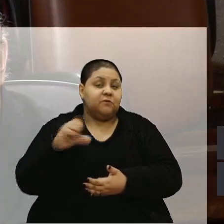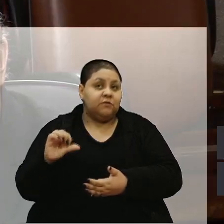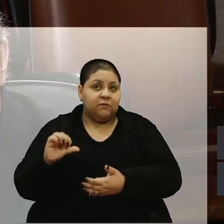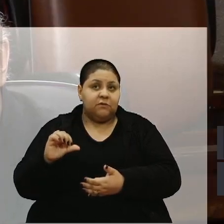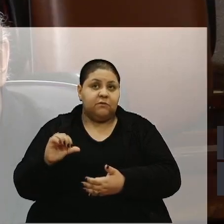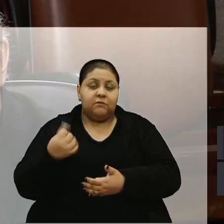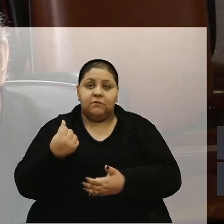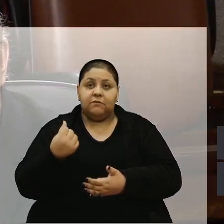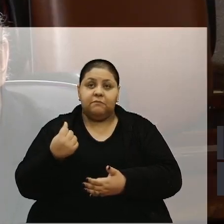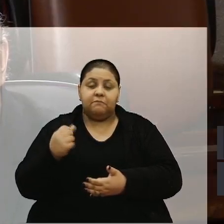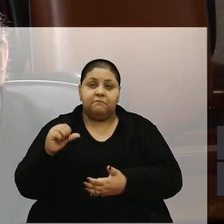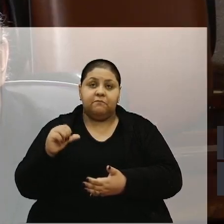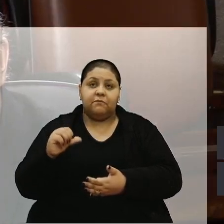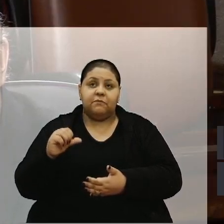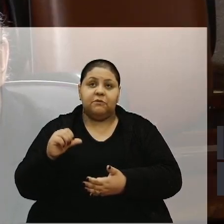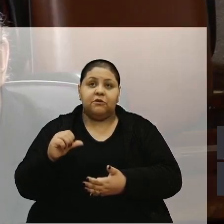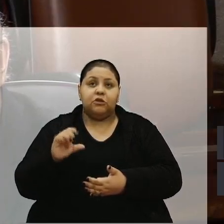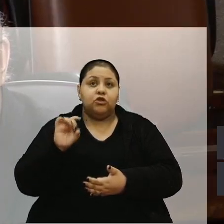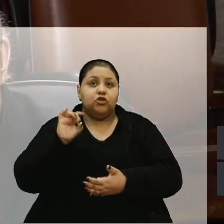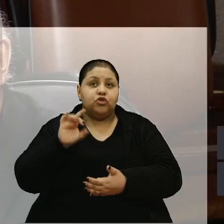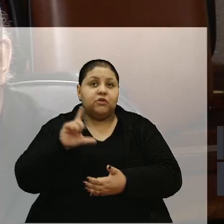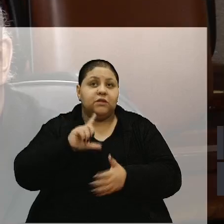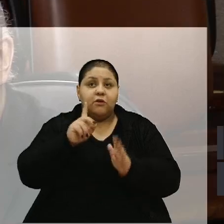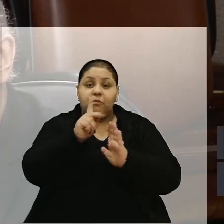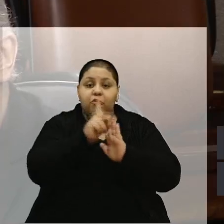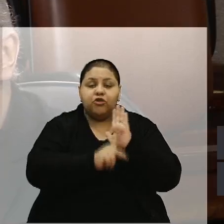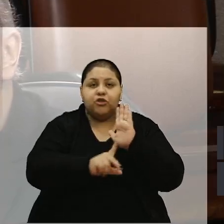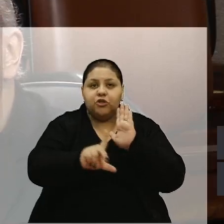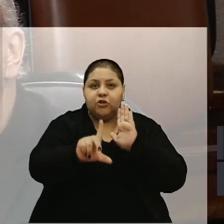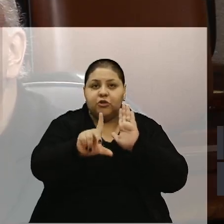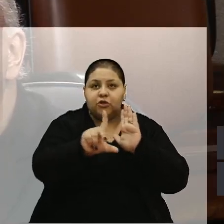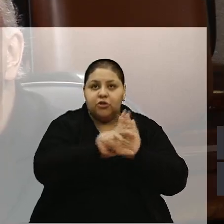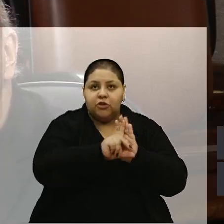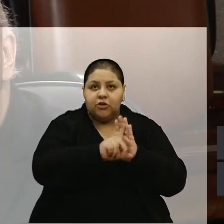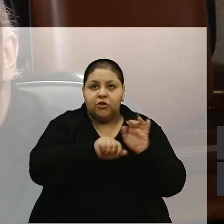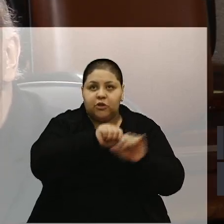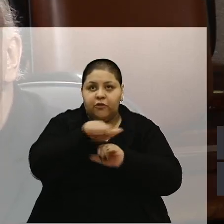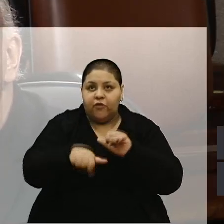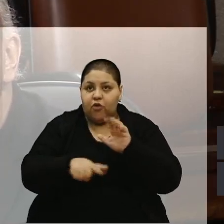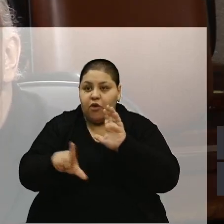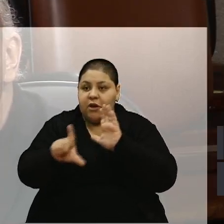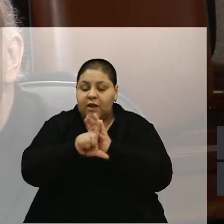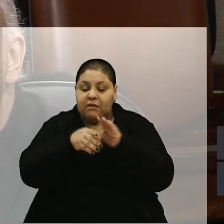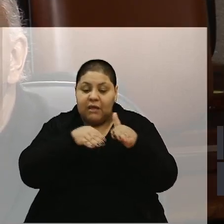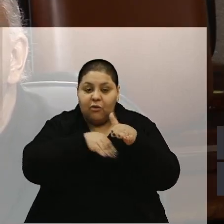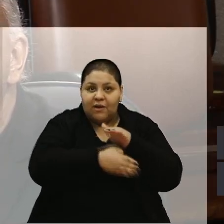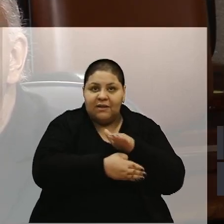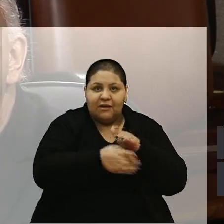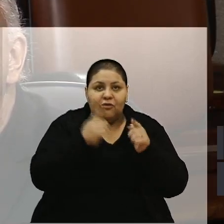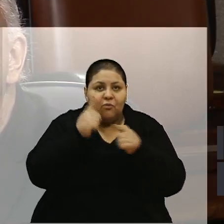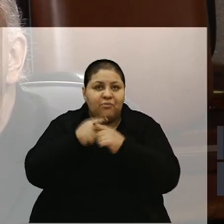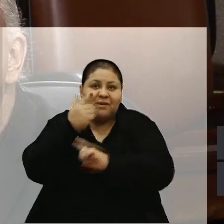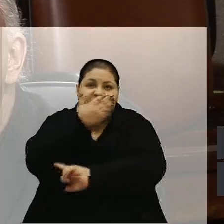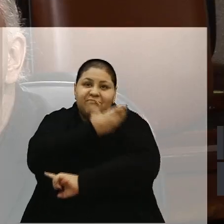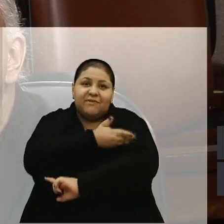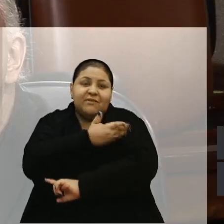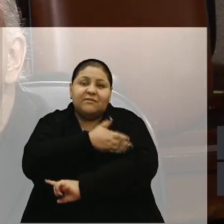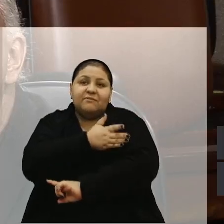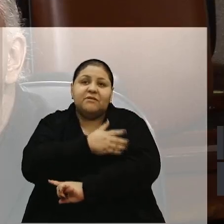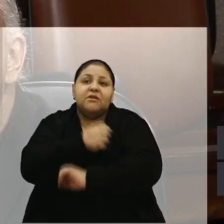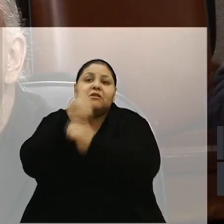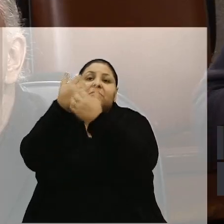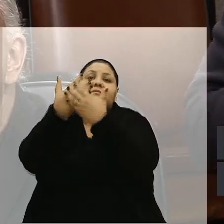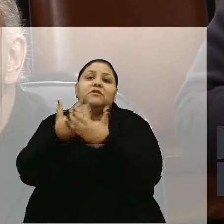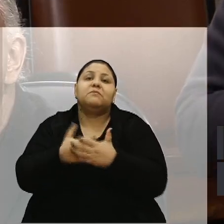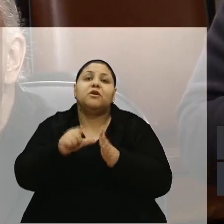tendo um projeto, ele só tem um projeto de lei, que se tornou lei e que está engavetado, porque na prática, me diz um